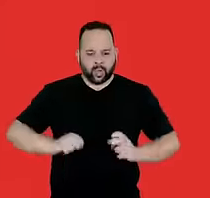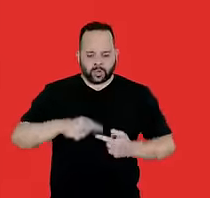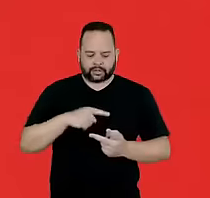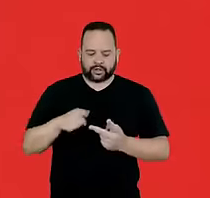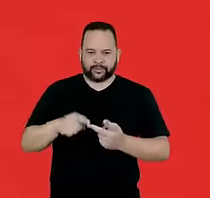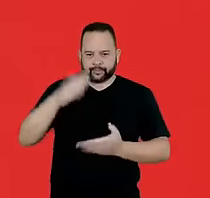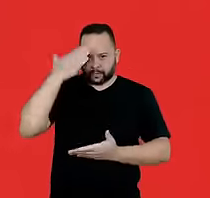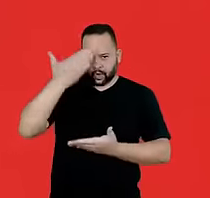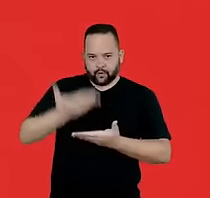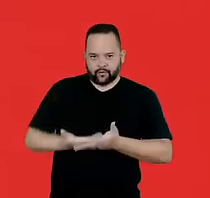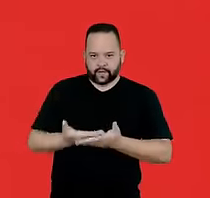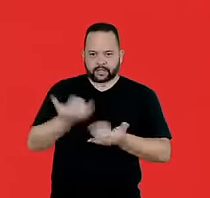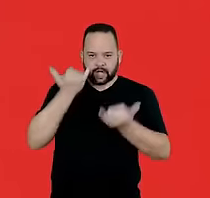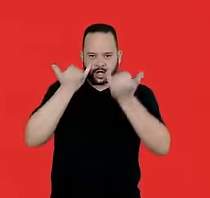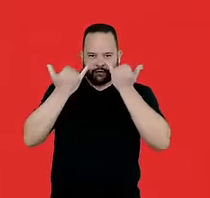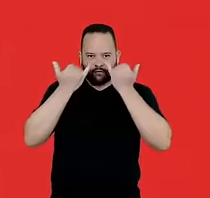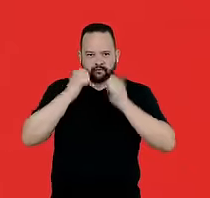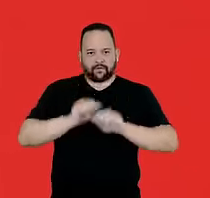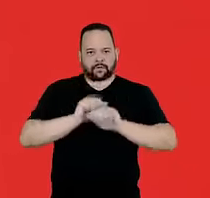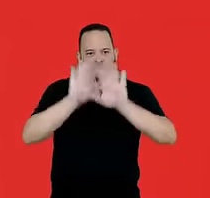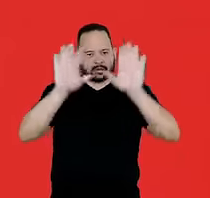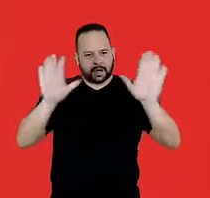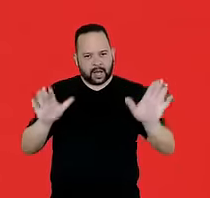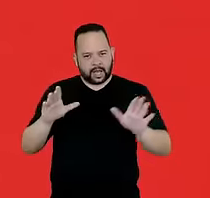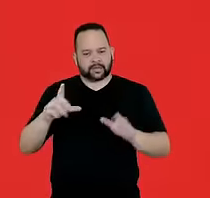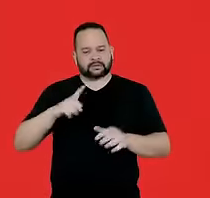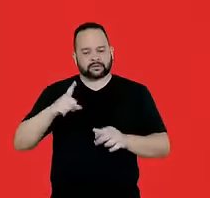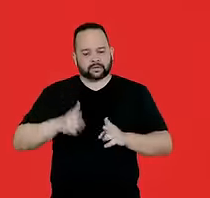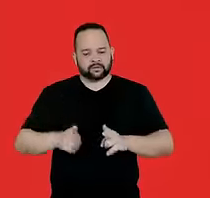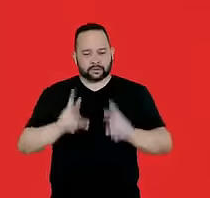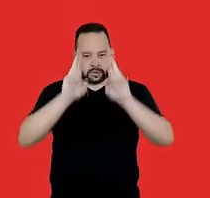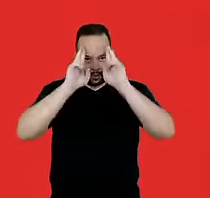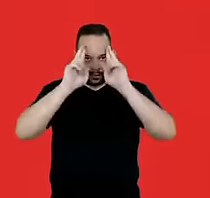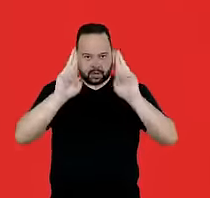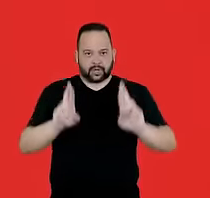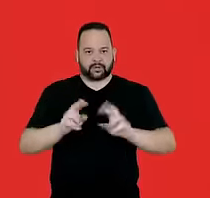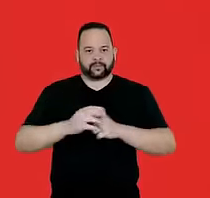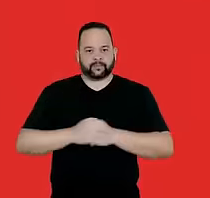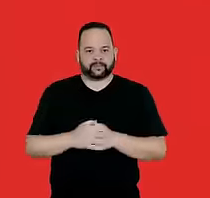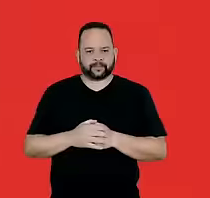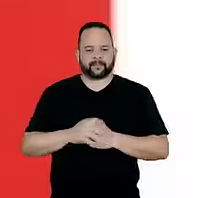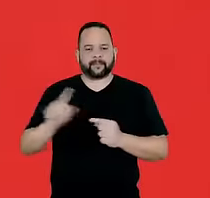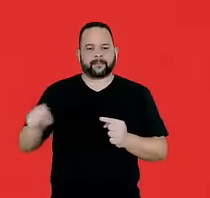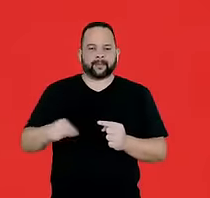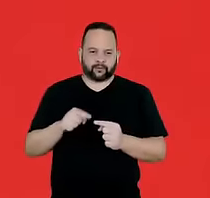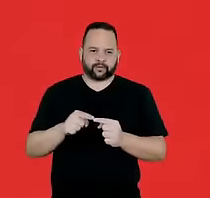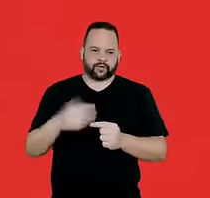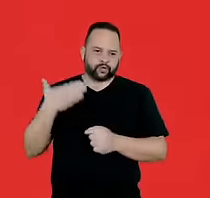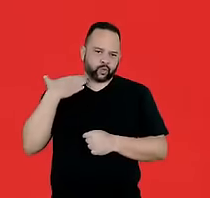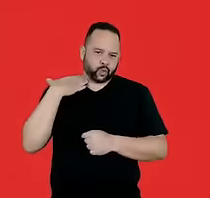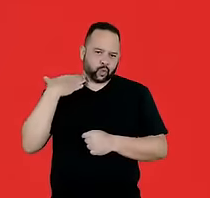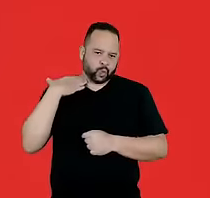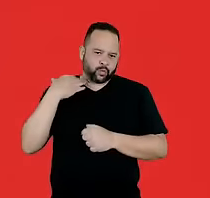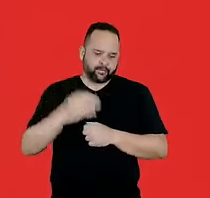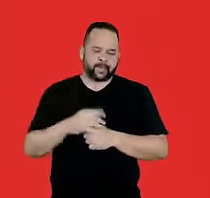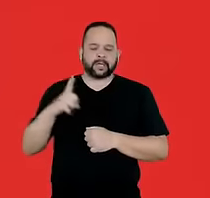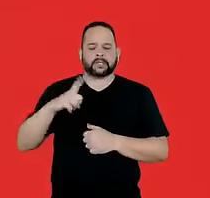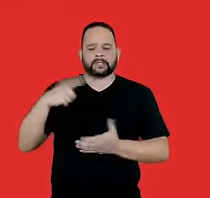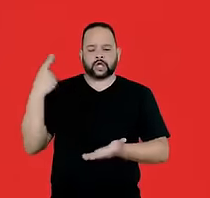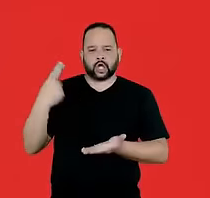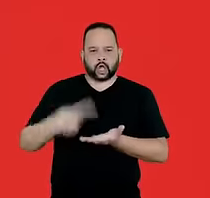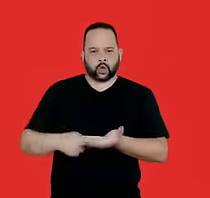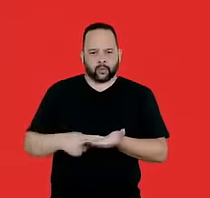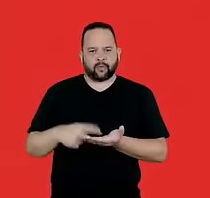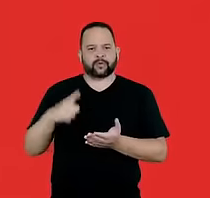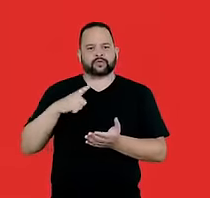Enfim pautadas pelo respeito o nosso objetivo enquanto instituição financeira que tem compromisso que tem propósito é